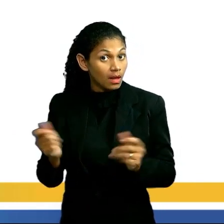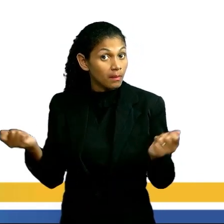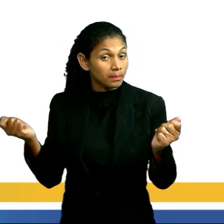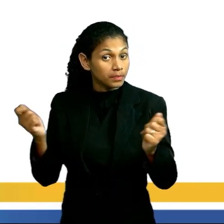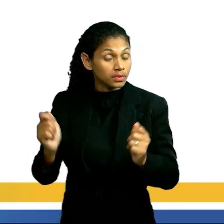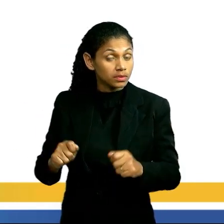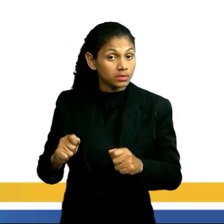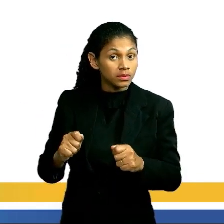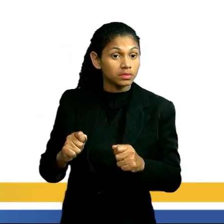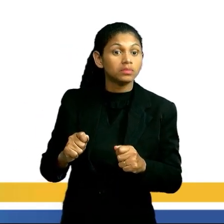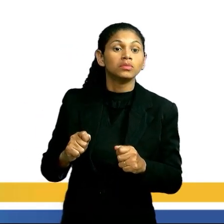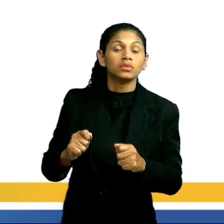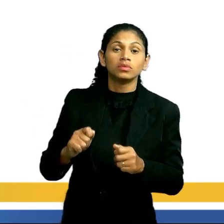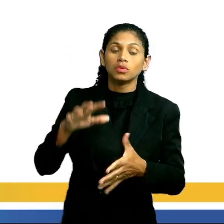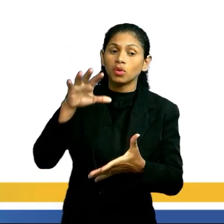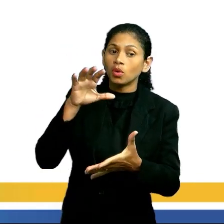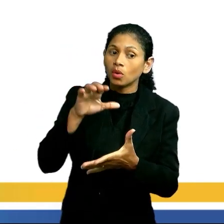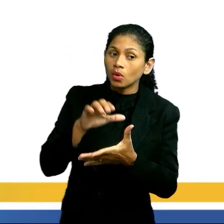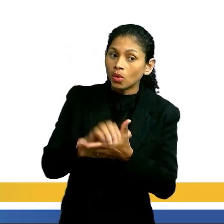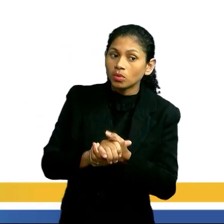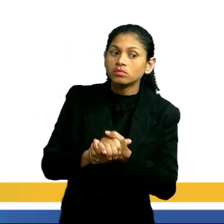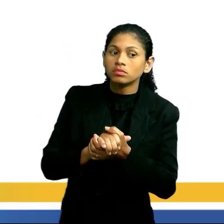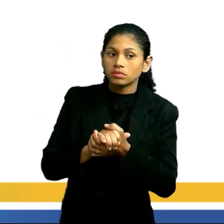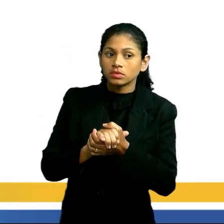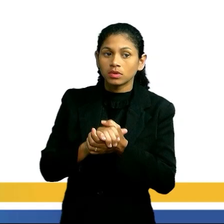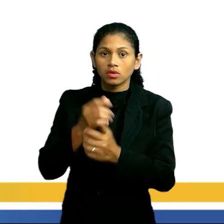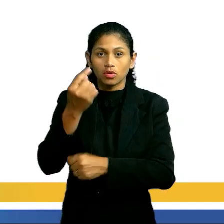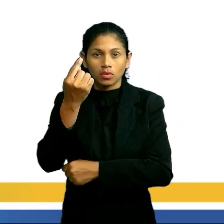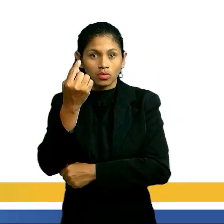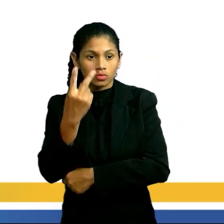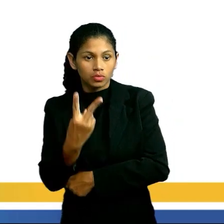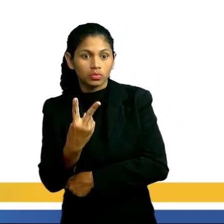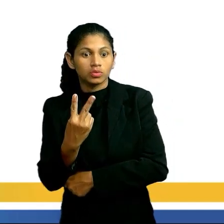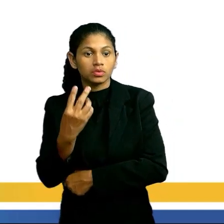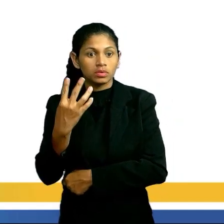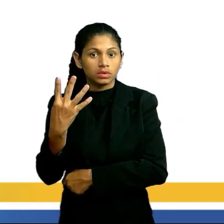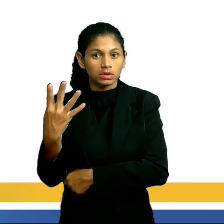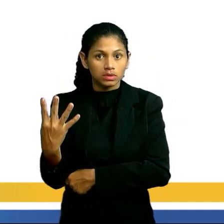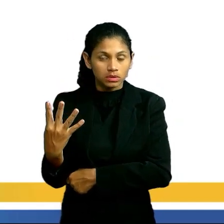casal 2,3 e 2,4 ter um filho normal